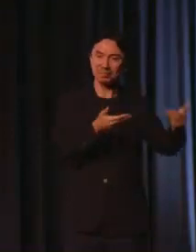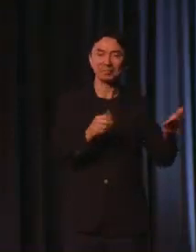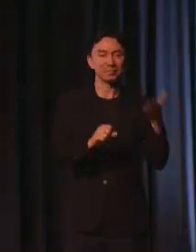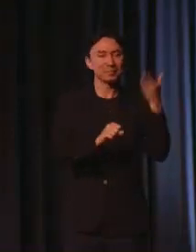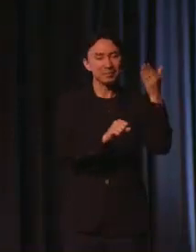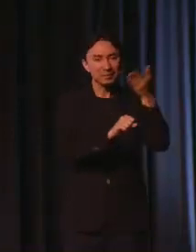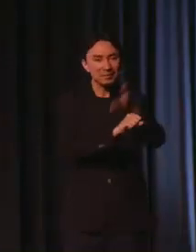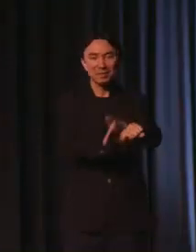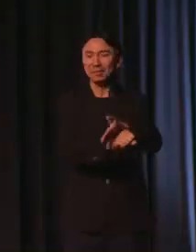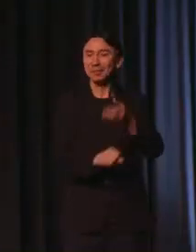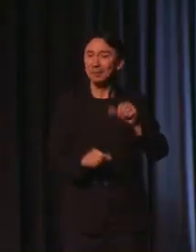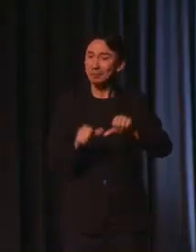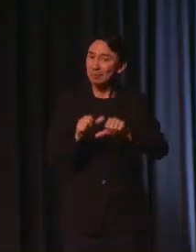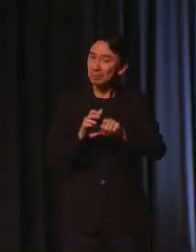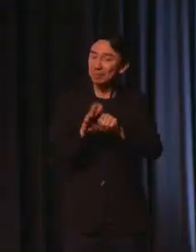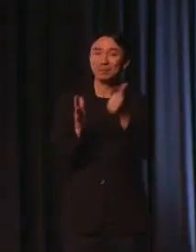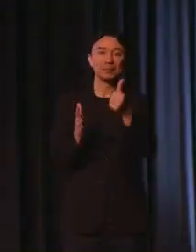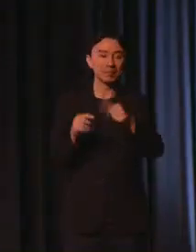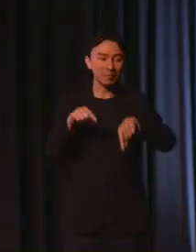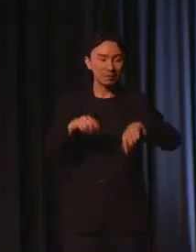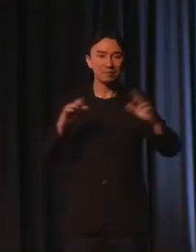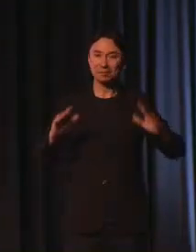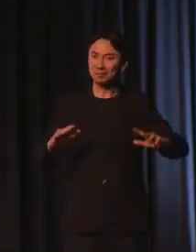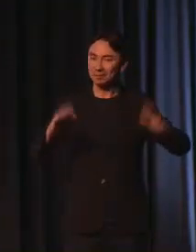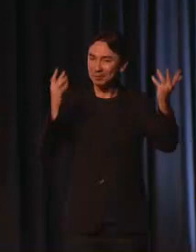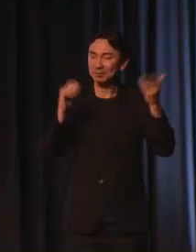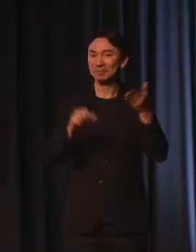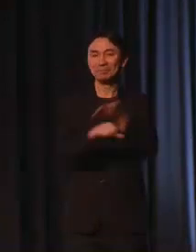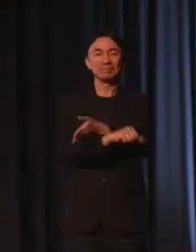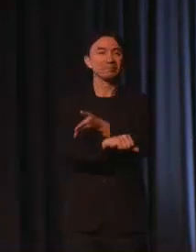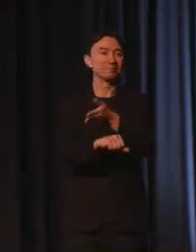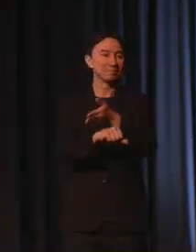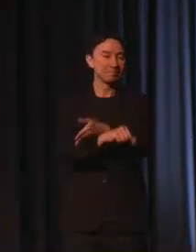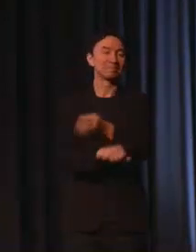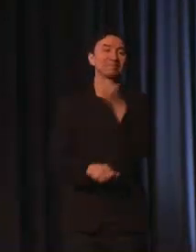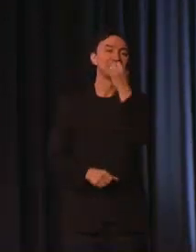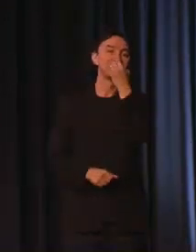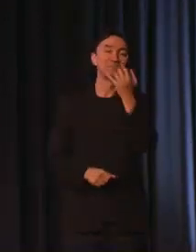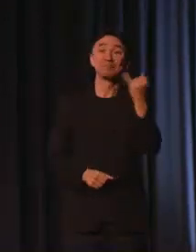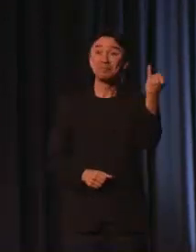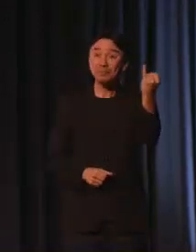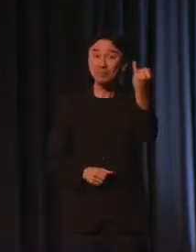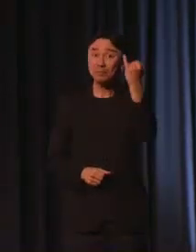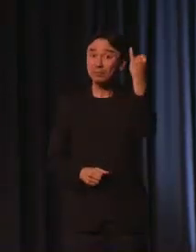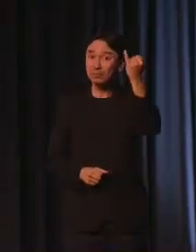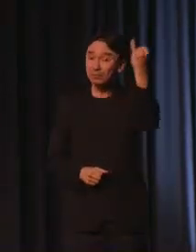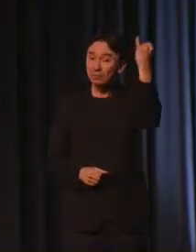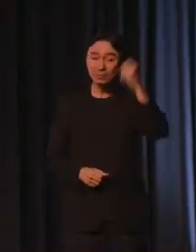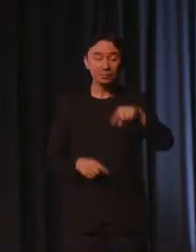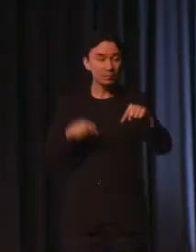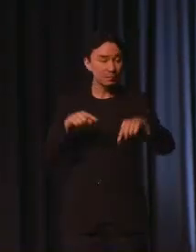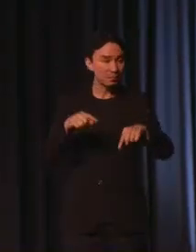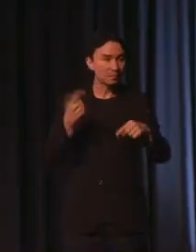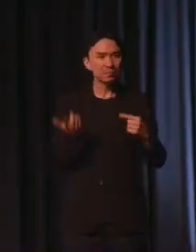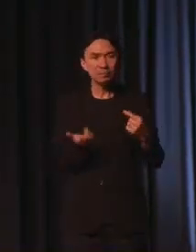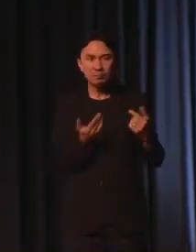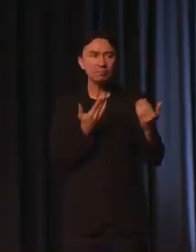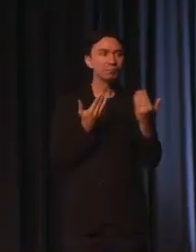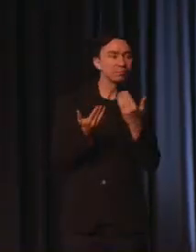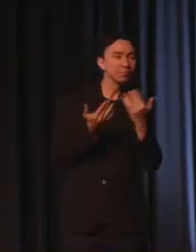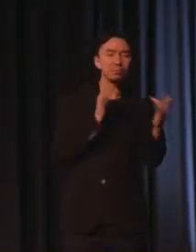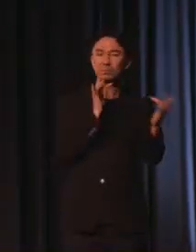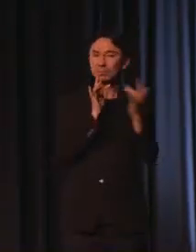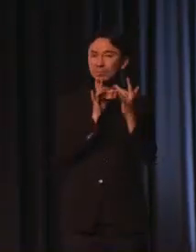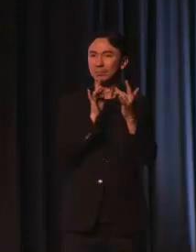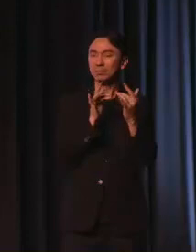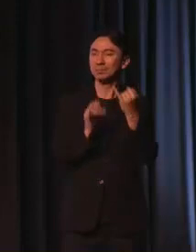primeira vez participando do evento. É muito importante para a gente também ter esse contato, né? Então,